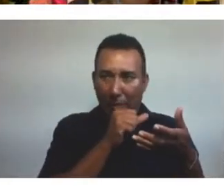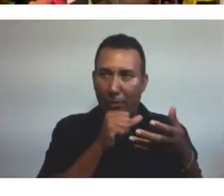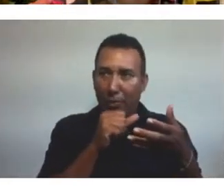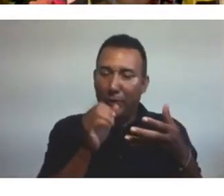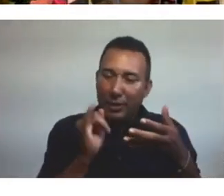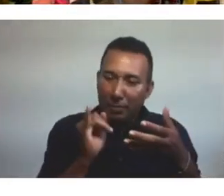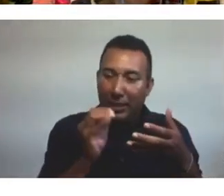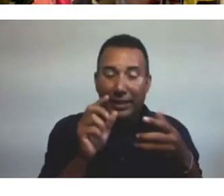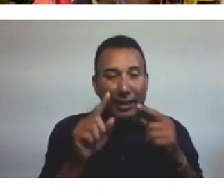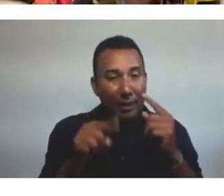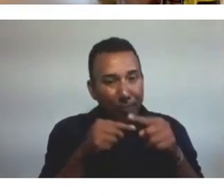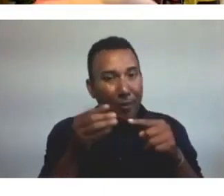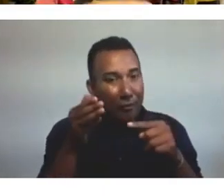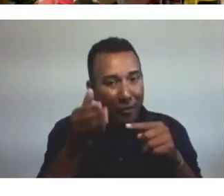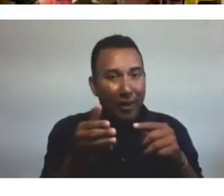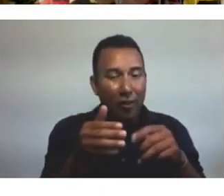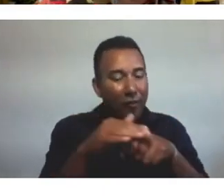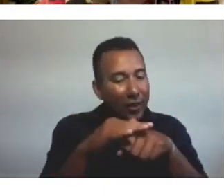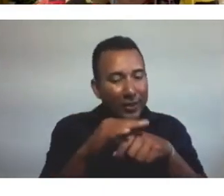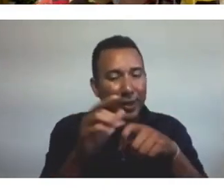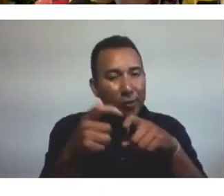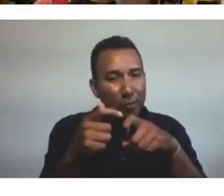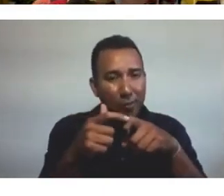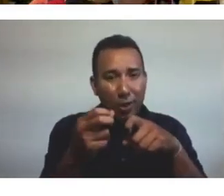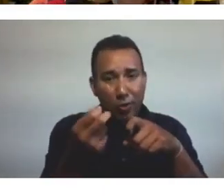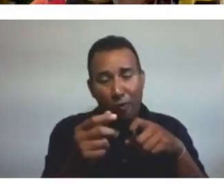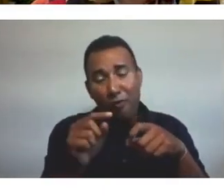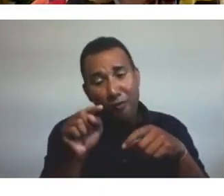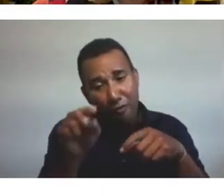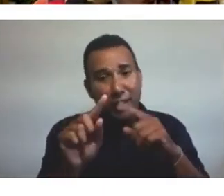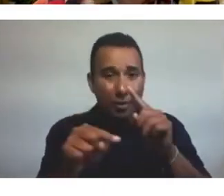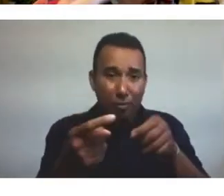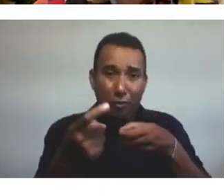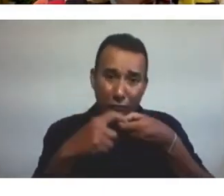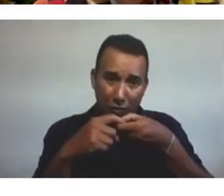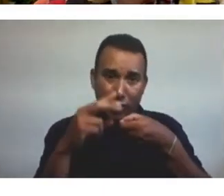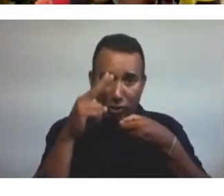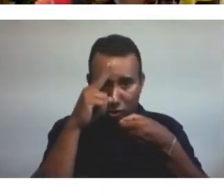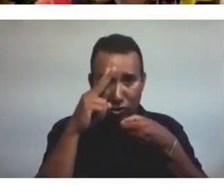ou ela foi para a consulta e volta para ouvir a história. Então,